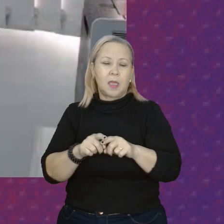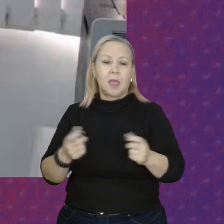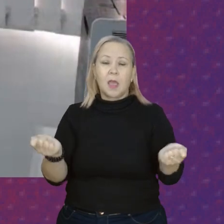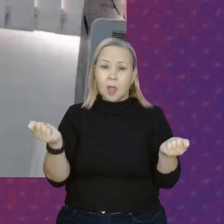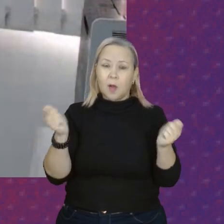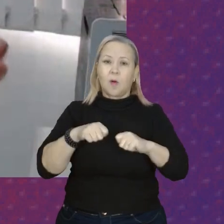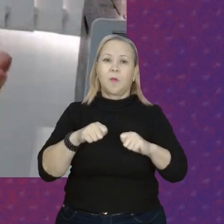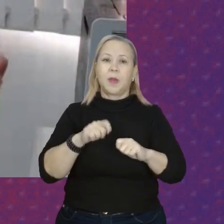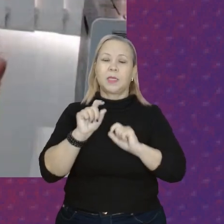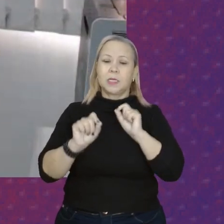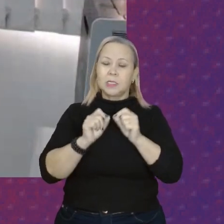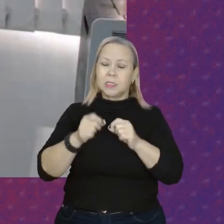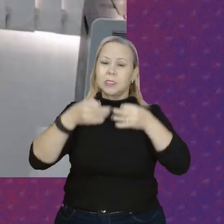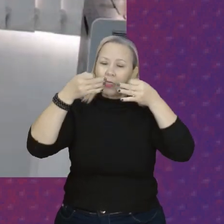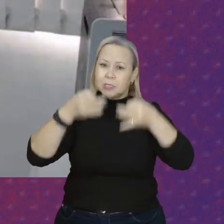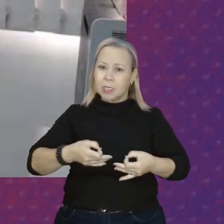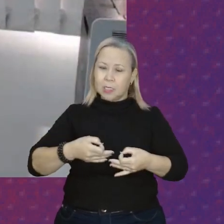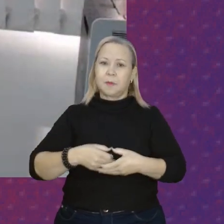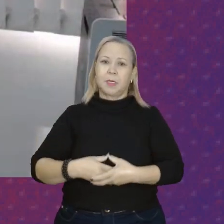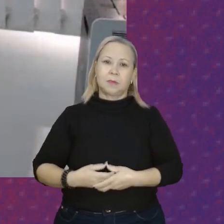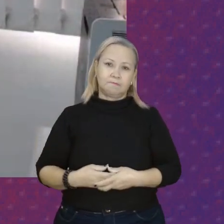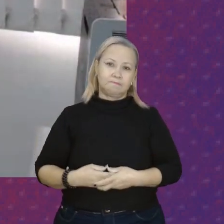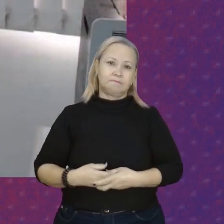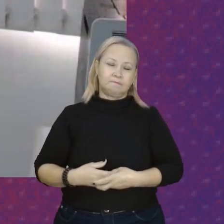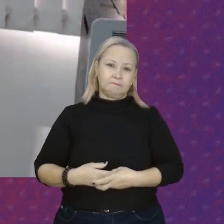competente, e que certamente